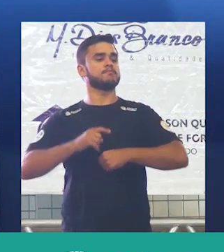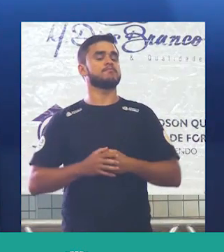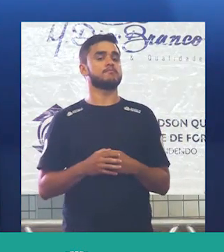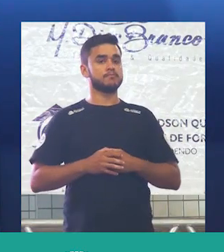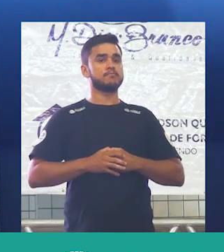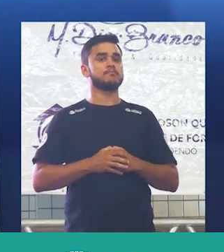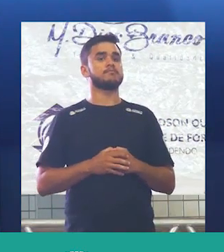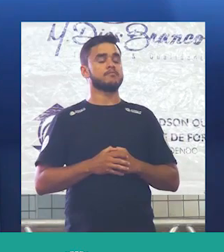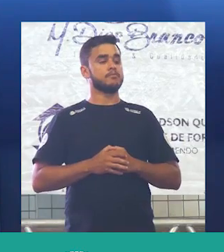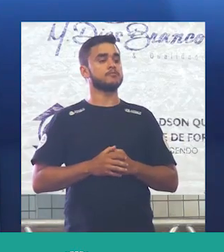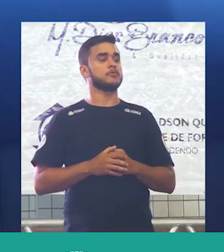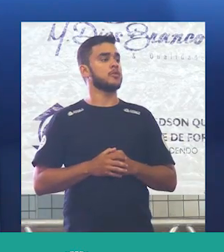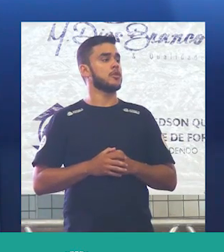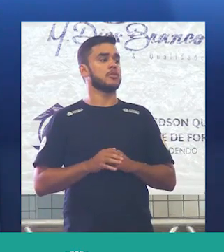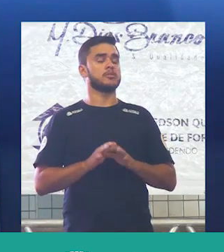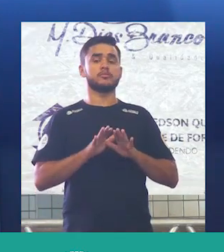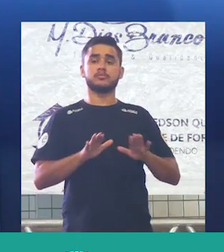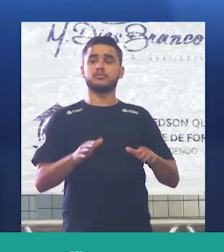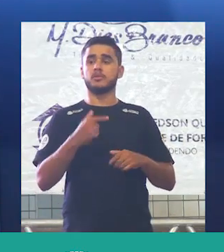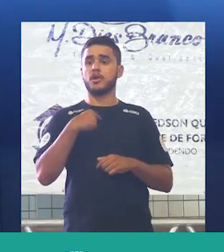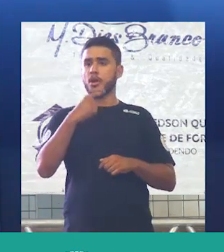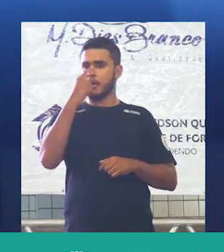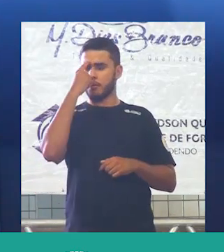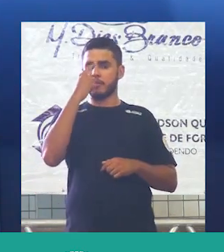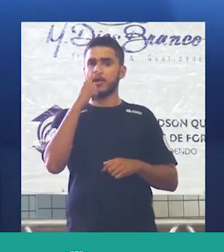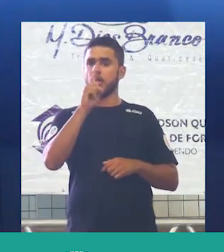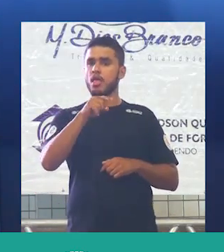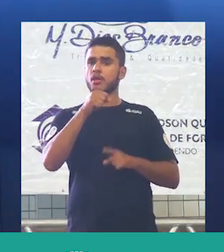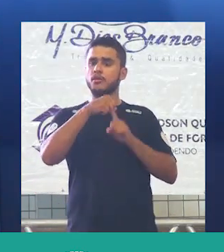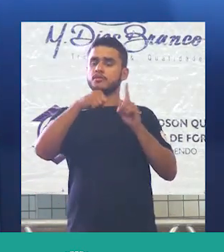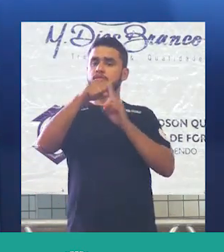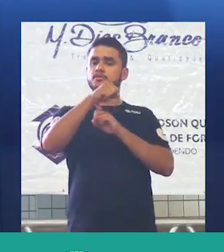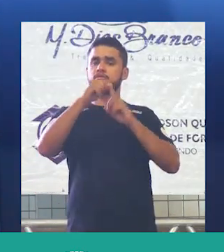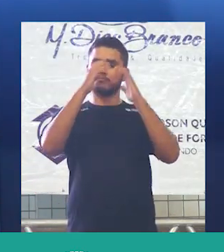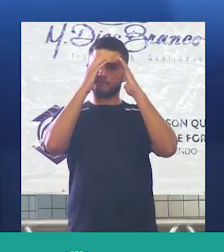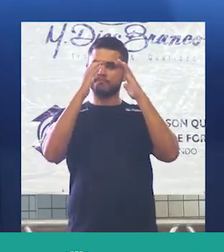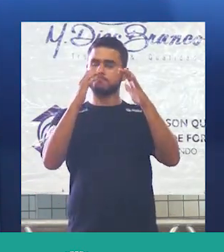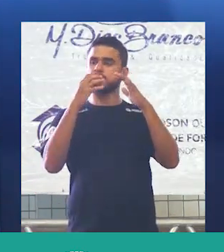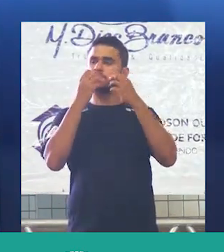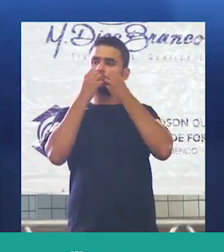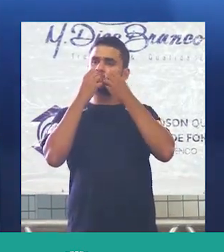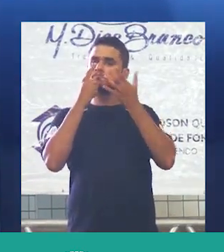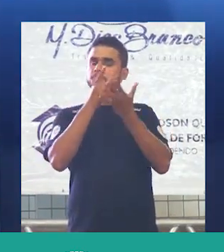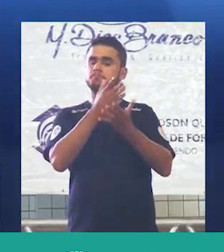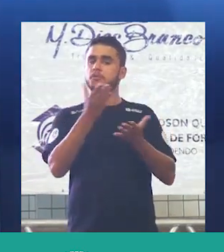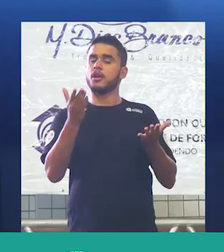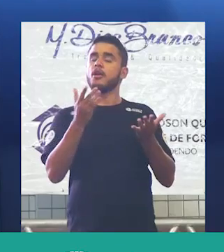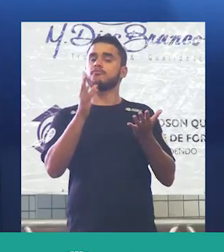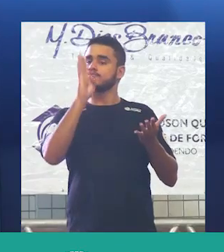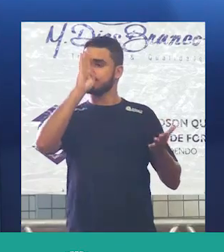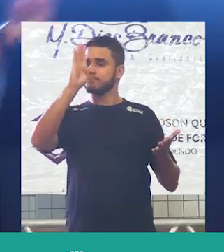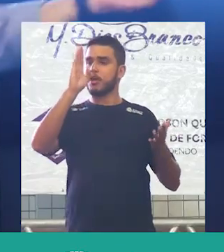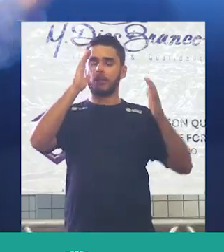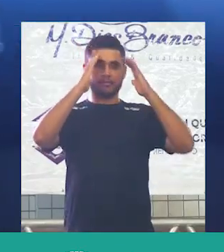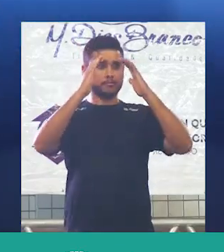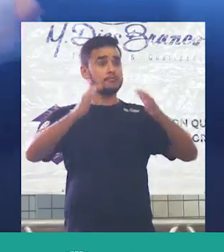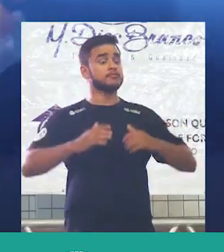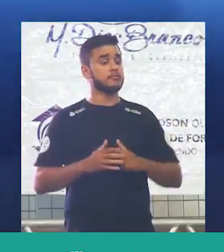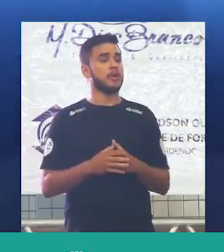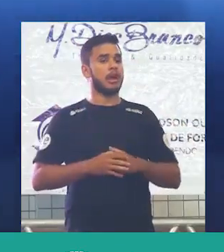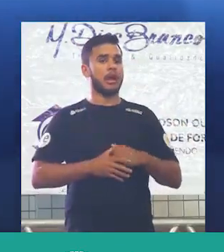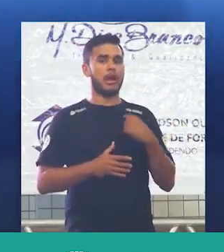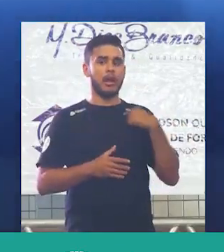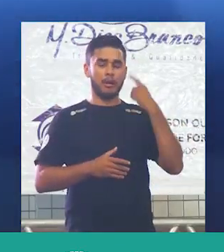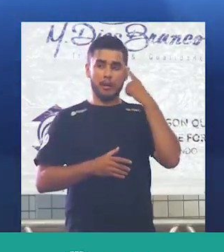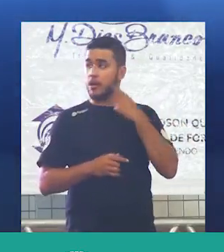massa. Se respeito existisse na nossa sociedade, como a nossa sociedade seria sensacional. Precisava o Fábio vir